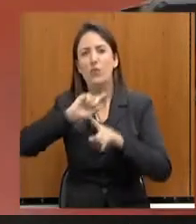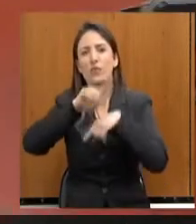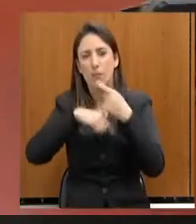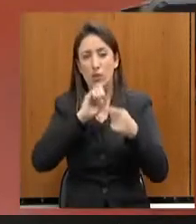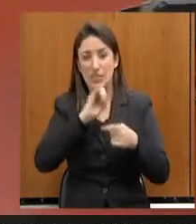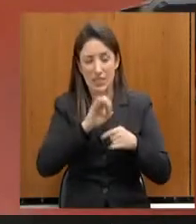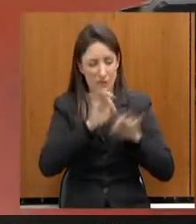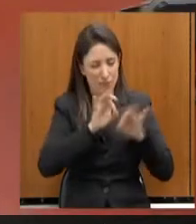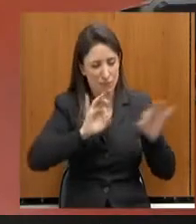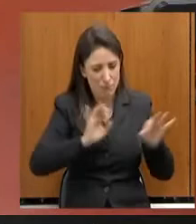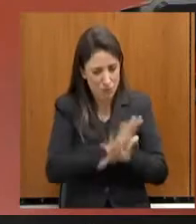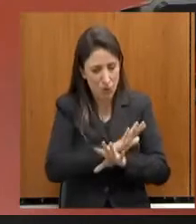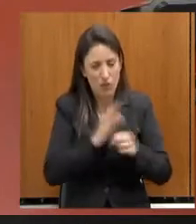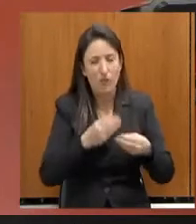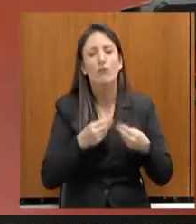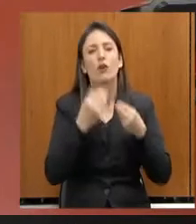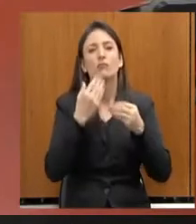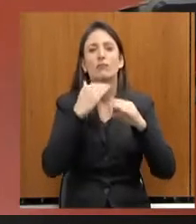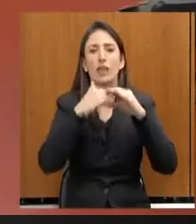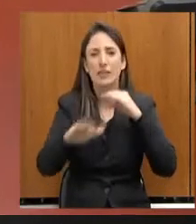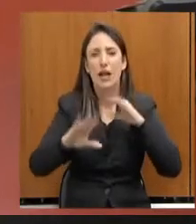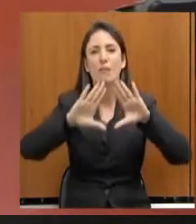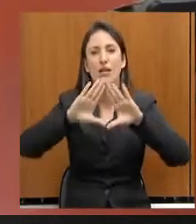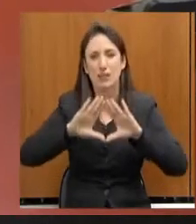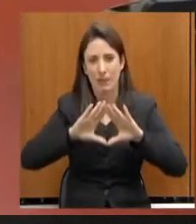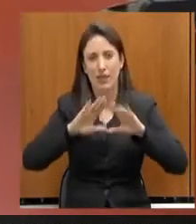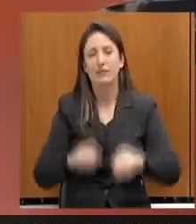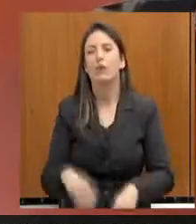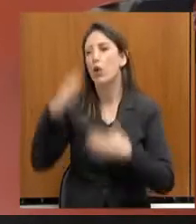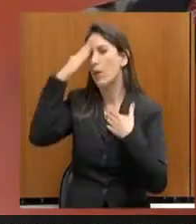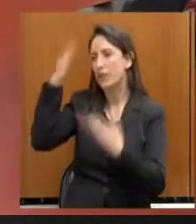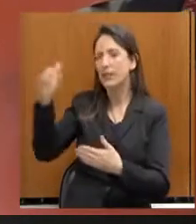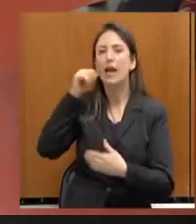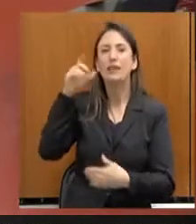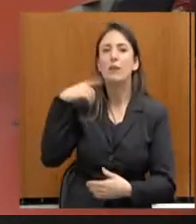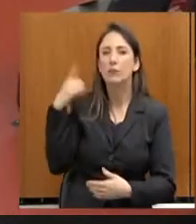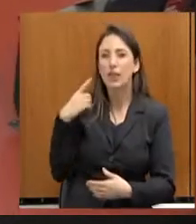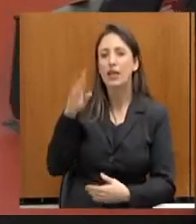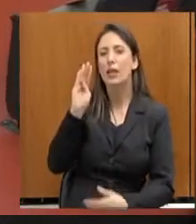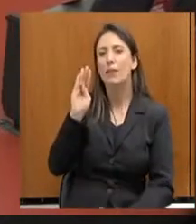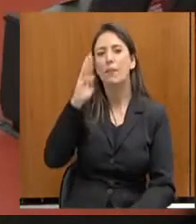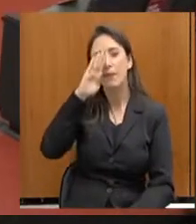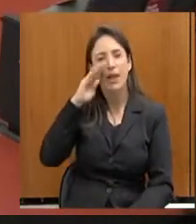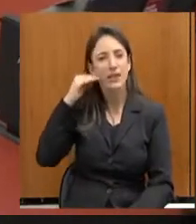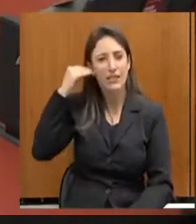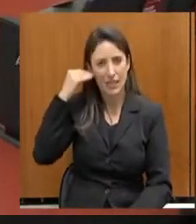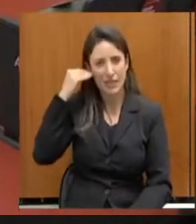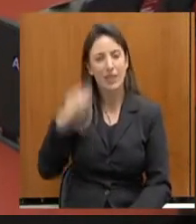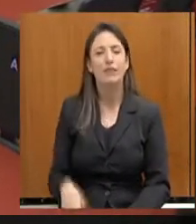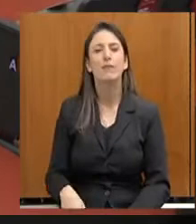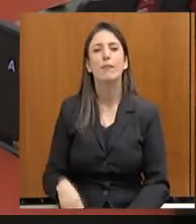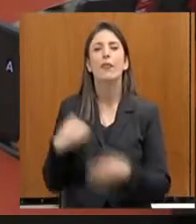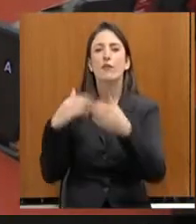Legislativa deputada a Beatriz Cerqueira a consultoria para